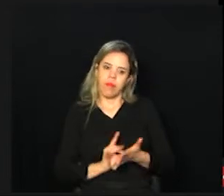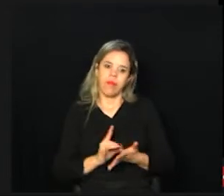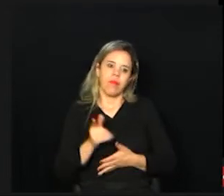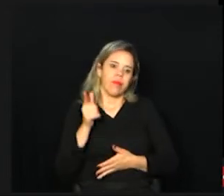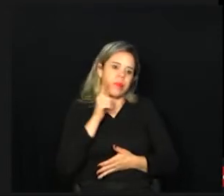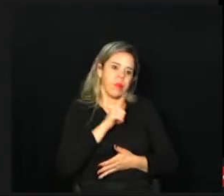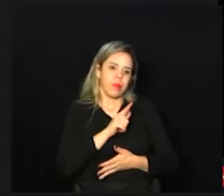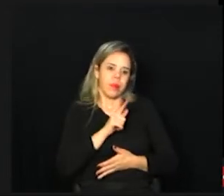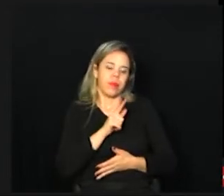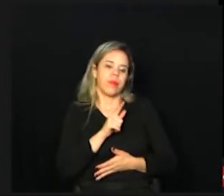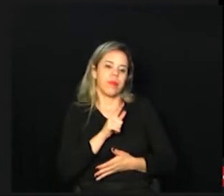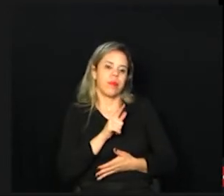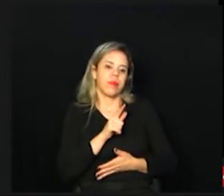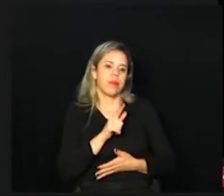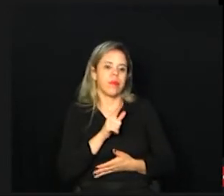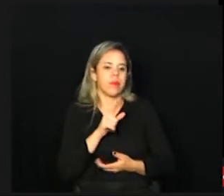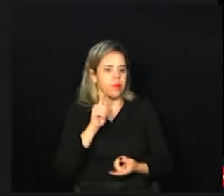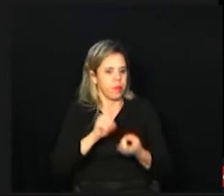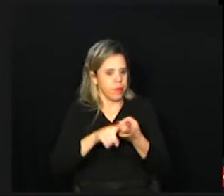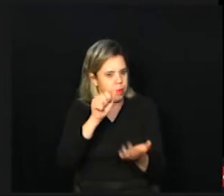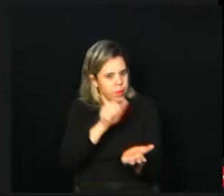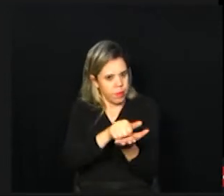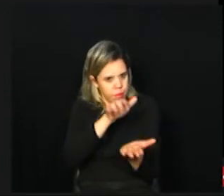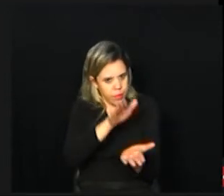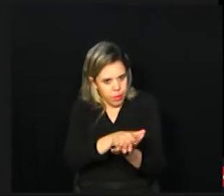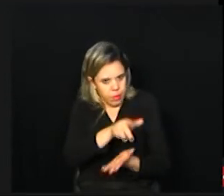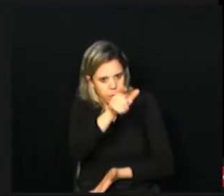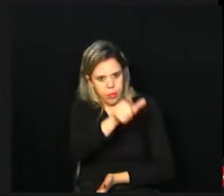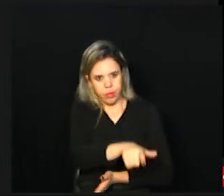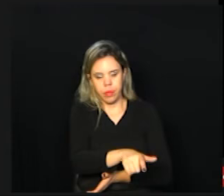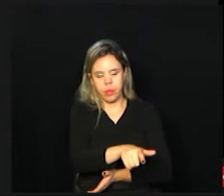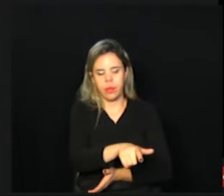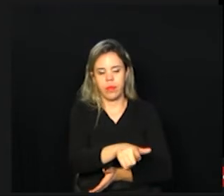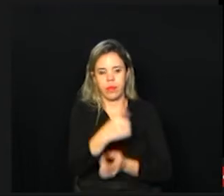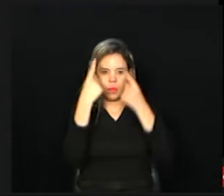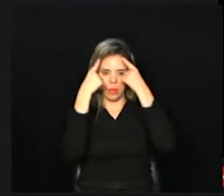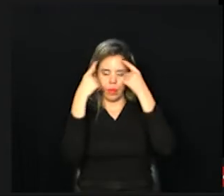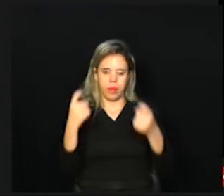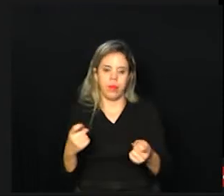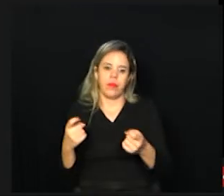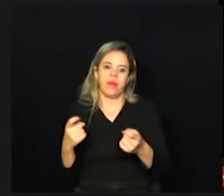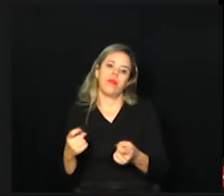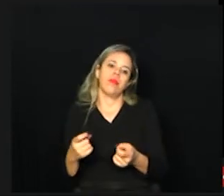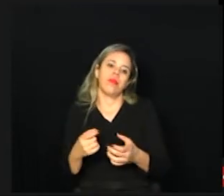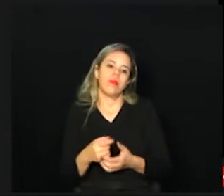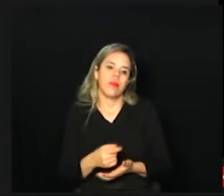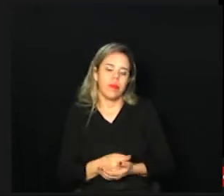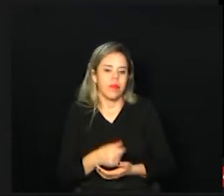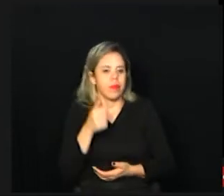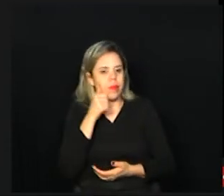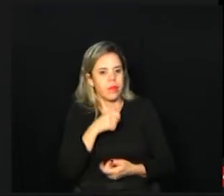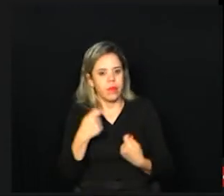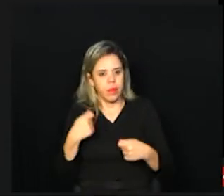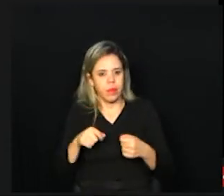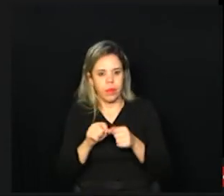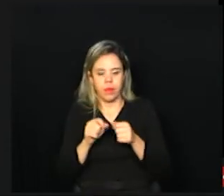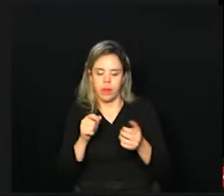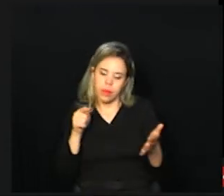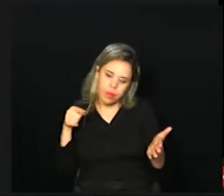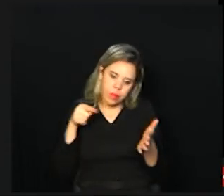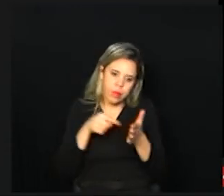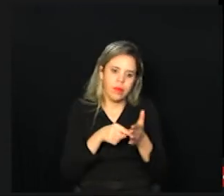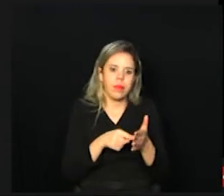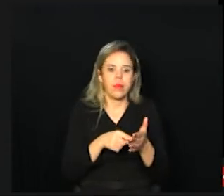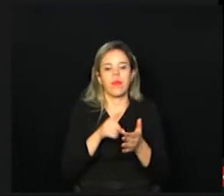conseguir punibilizar esse agressor. E para punibilizar o agressor, a mulher tem que fazer a denúncia na